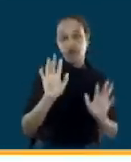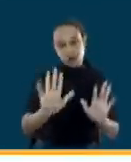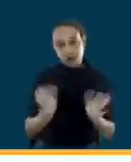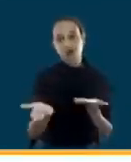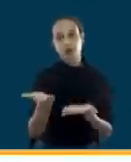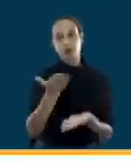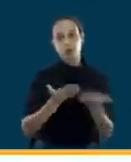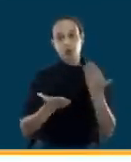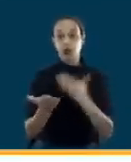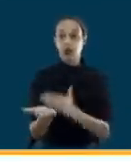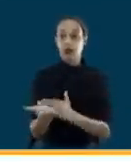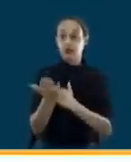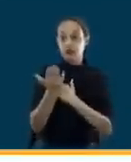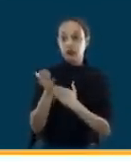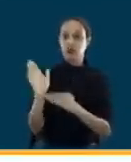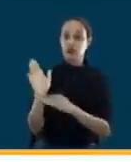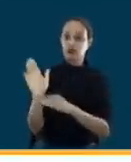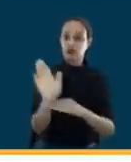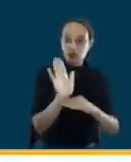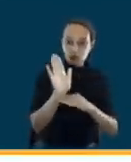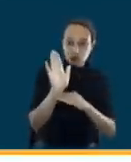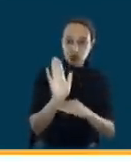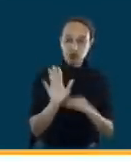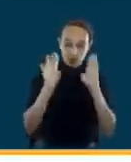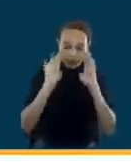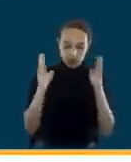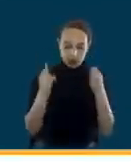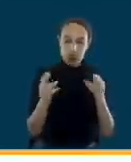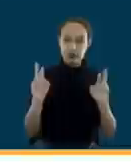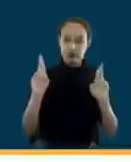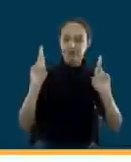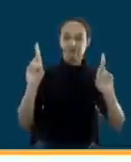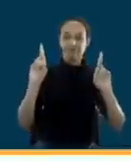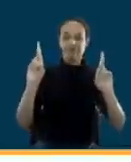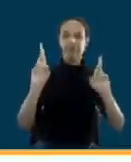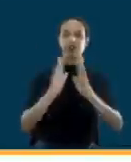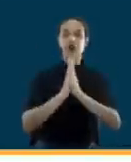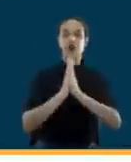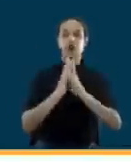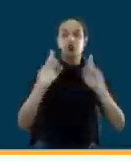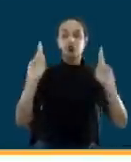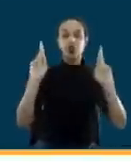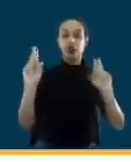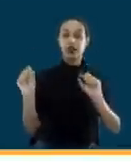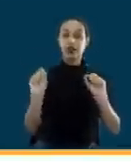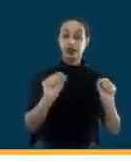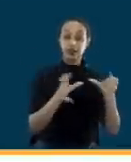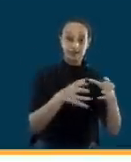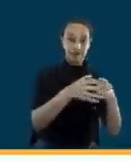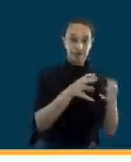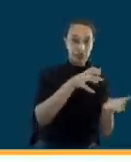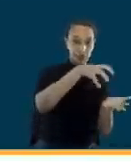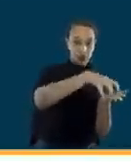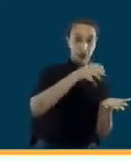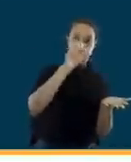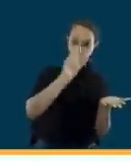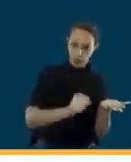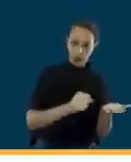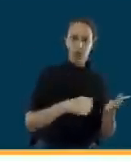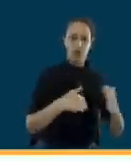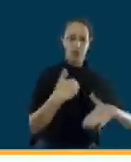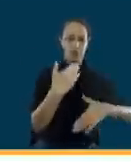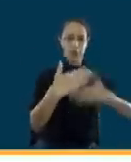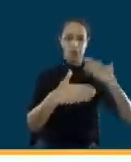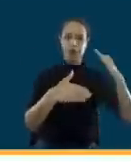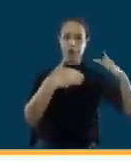criar um foco de esperança, uma luz no fim do túnel, para que esse setor volte a frutificar, sobreviver